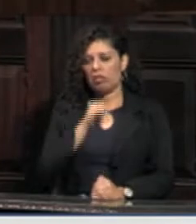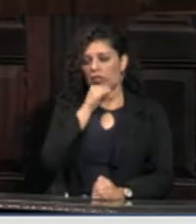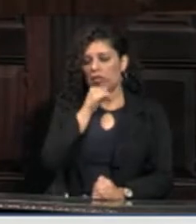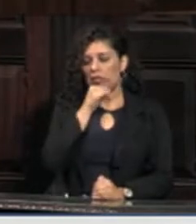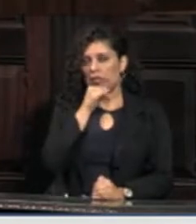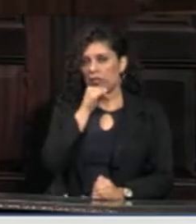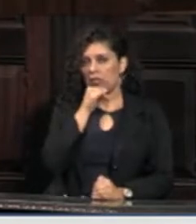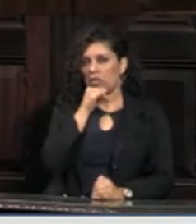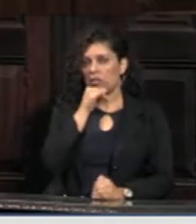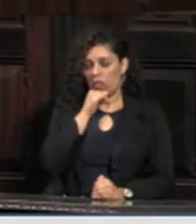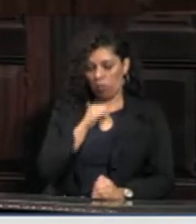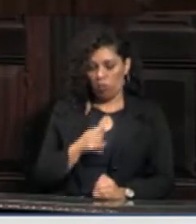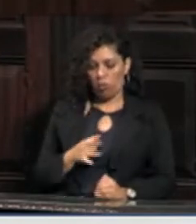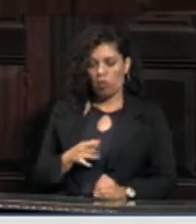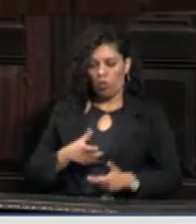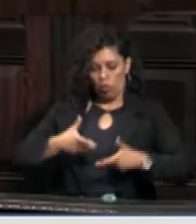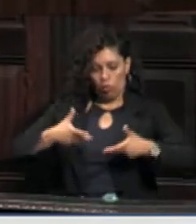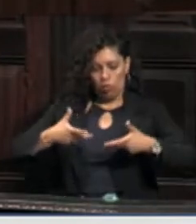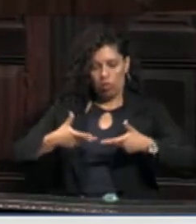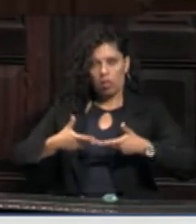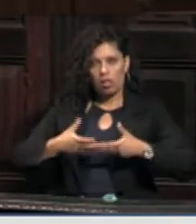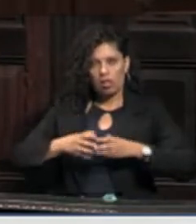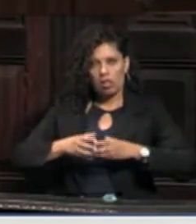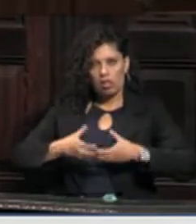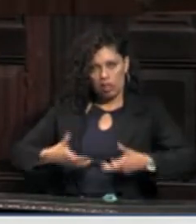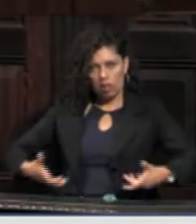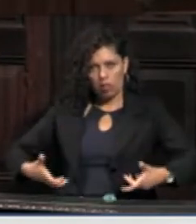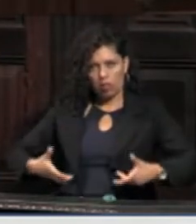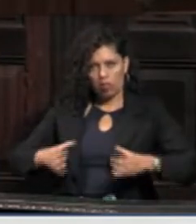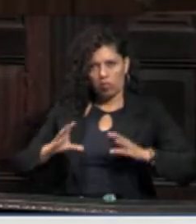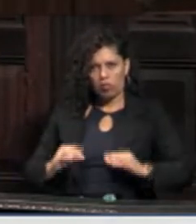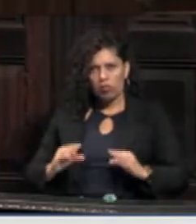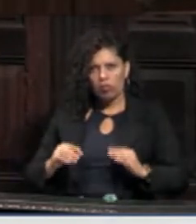precisa de pessoal e de material.